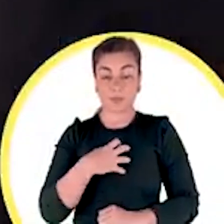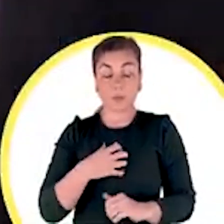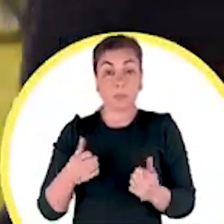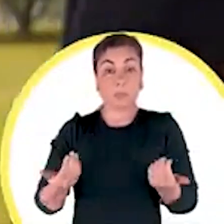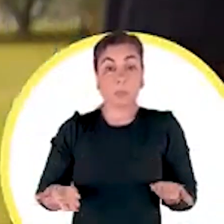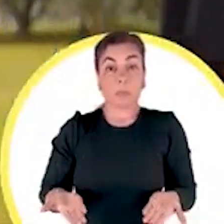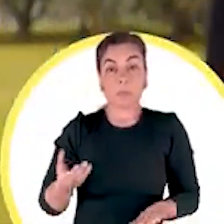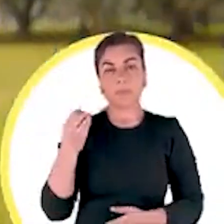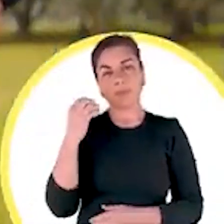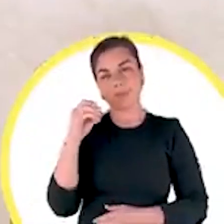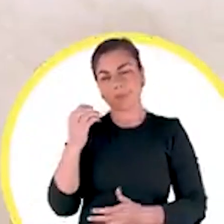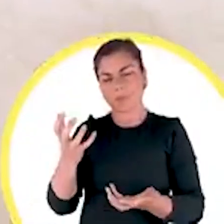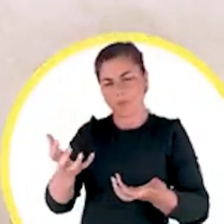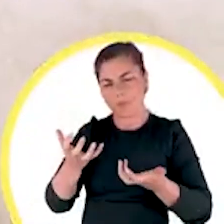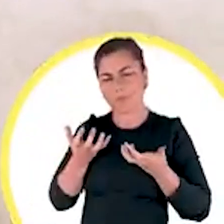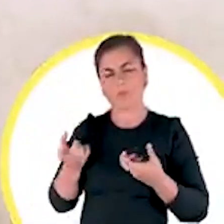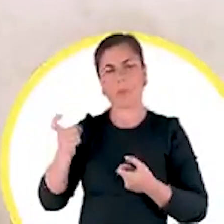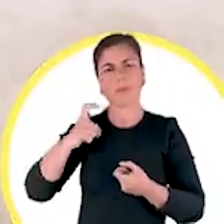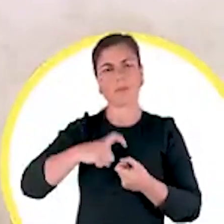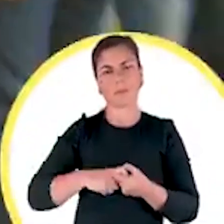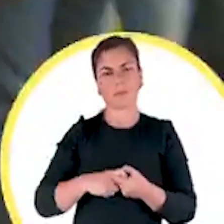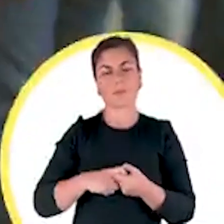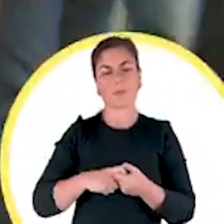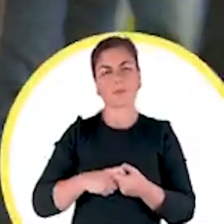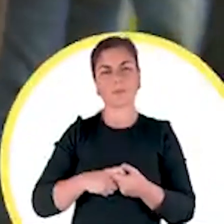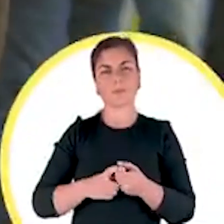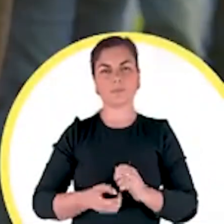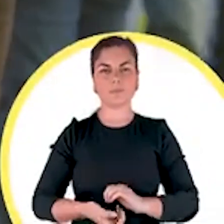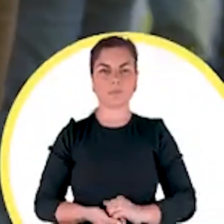Existe um sentimento que Porto Alegre está querendo de volta.